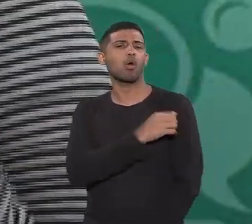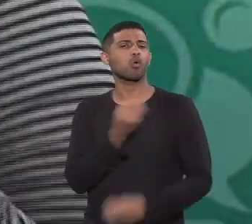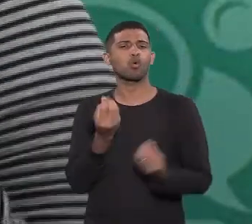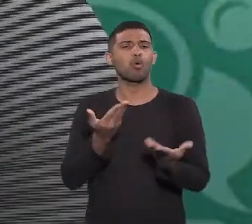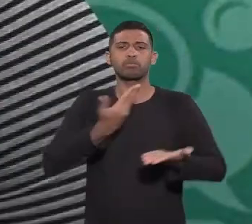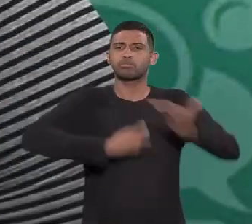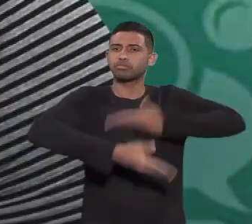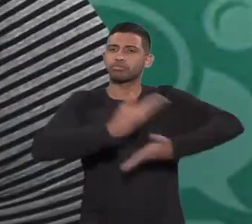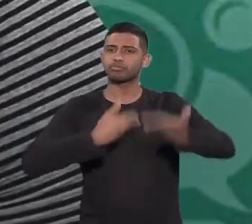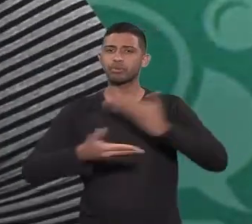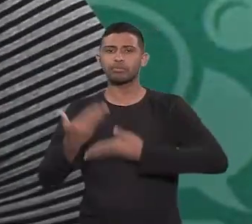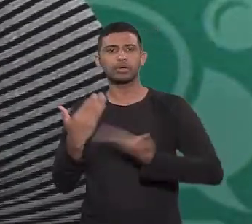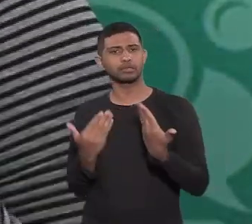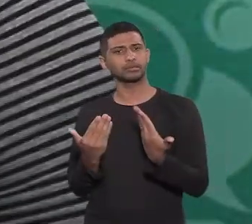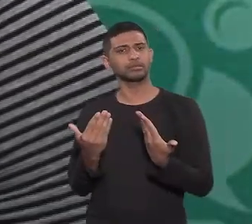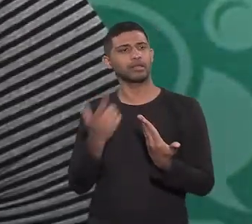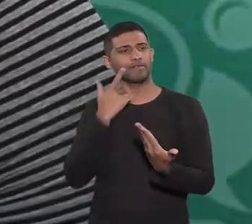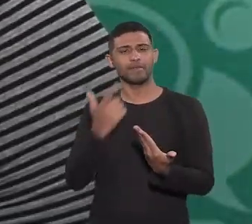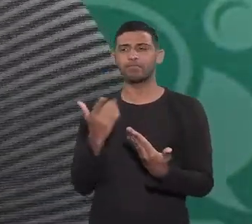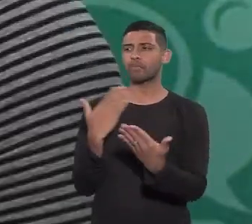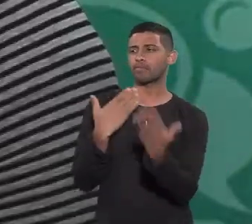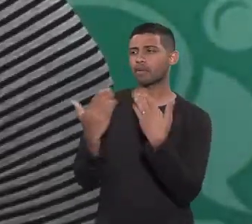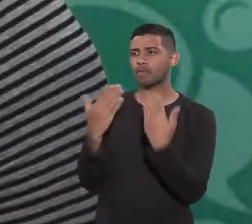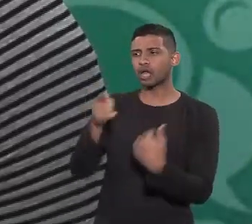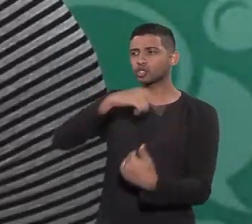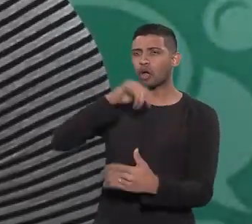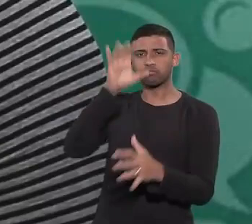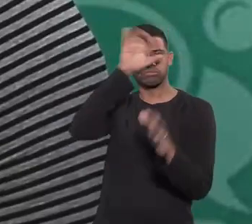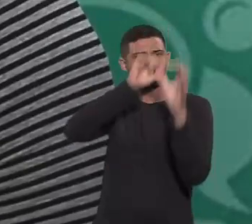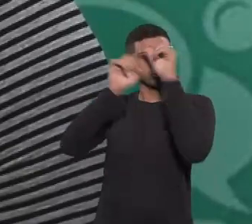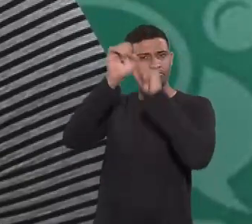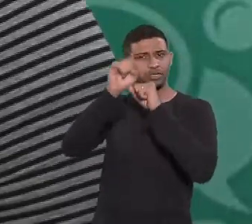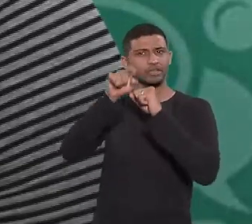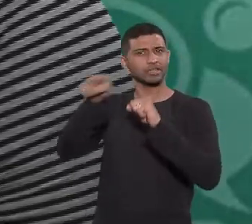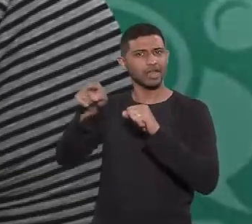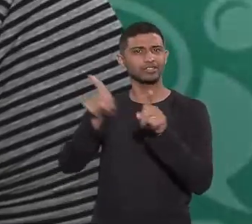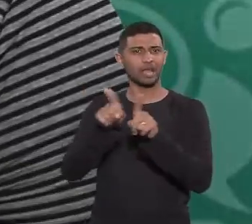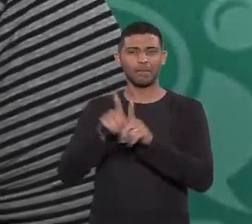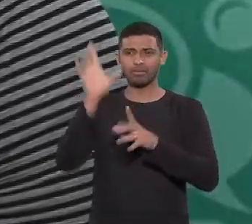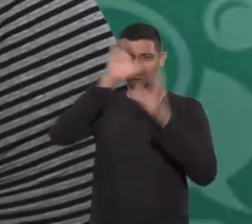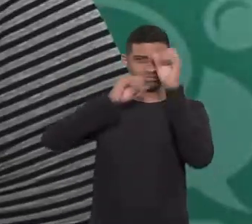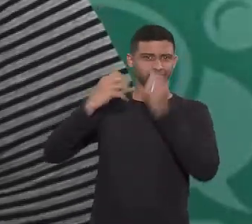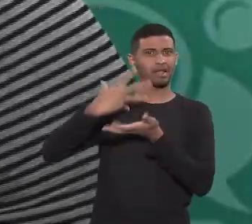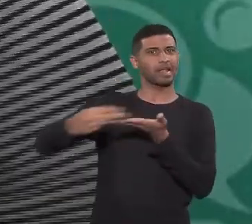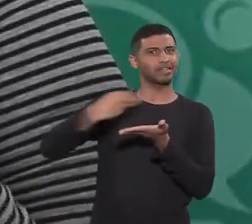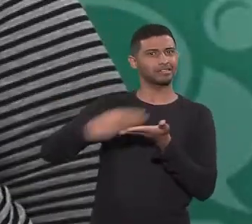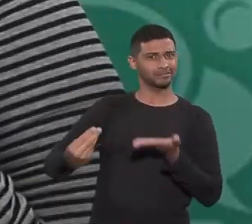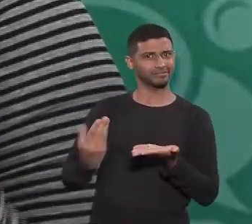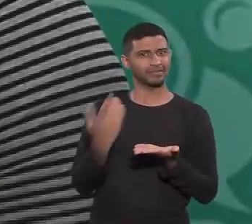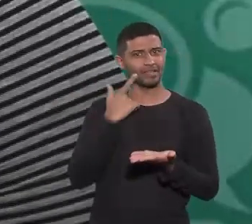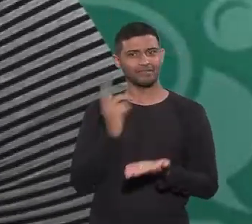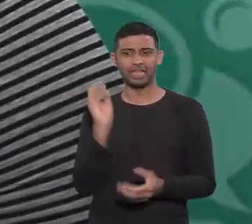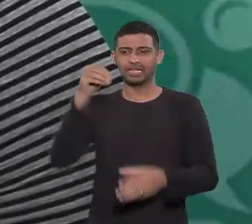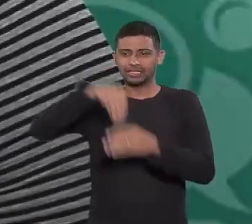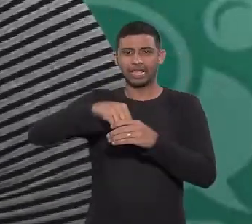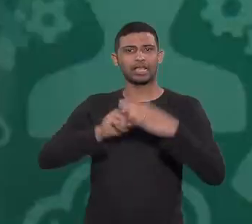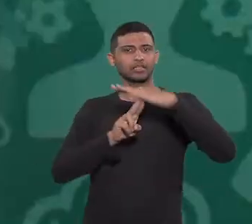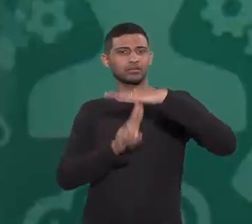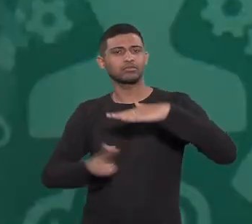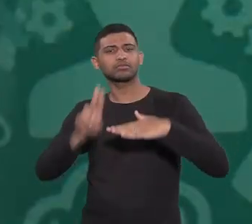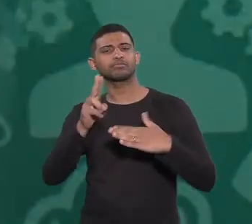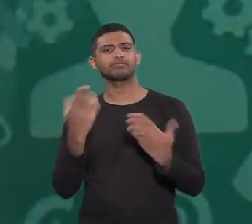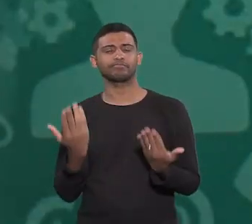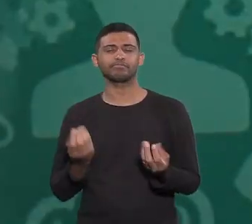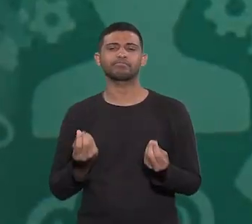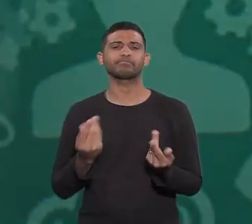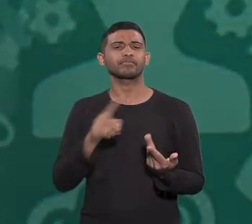só participando, fazendo, trocando com a gente aprende com eles todos os dias, mas que também eles estejam dentro da